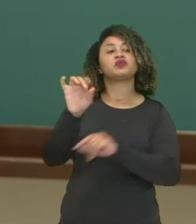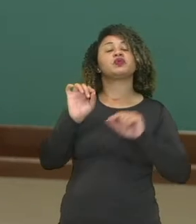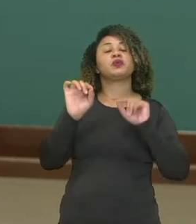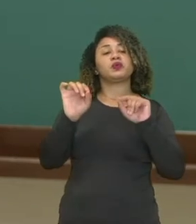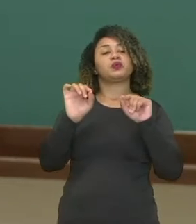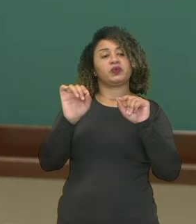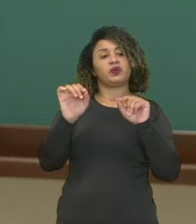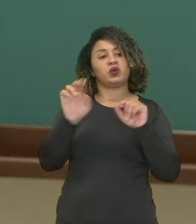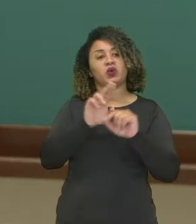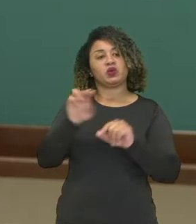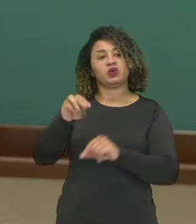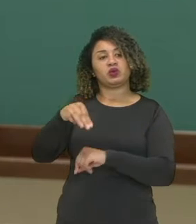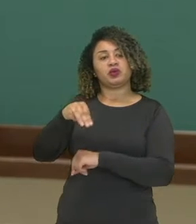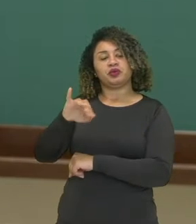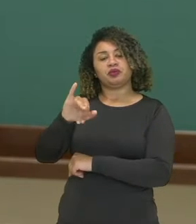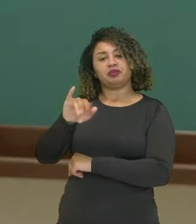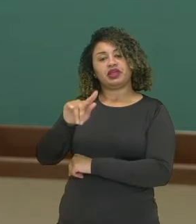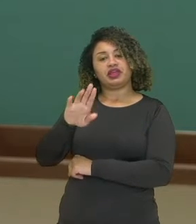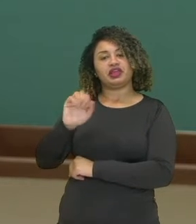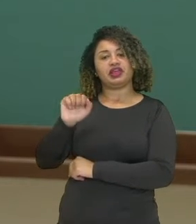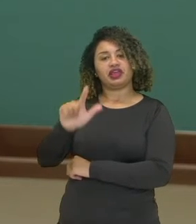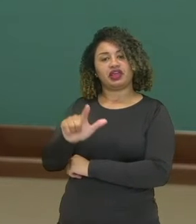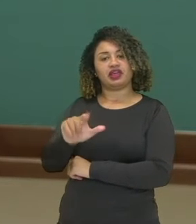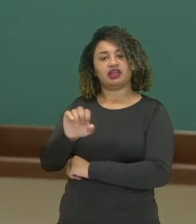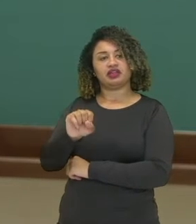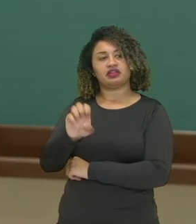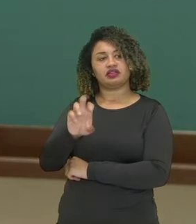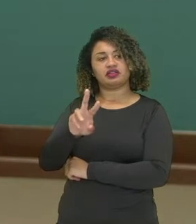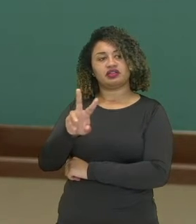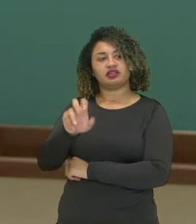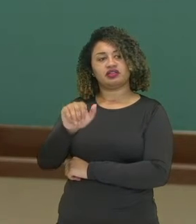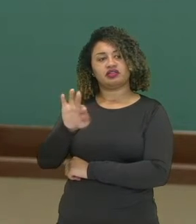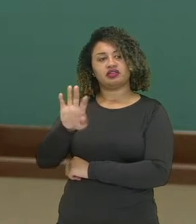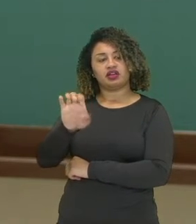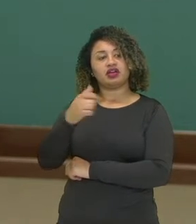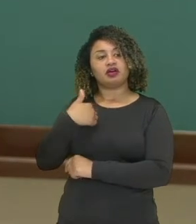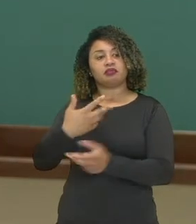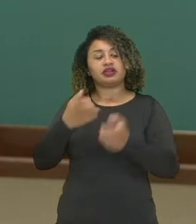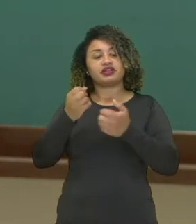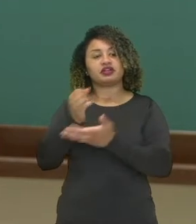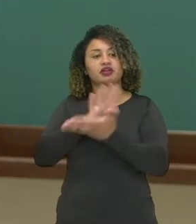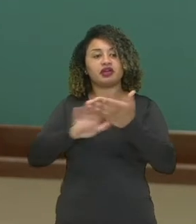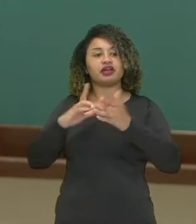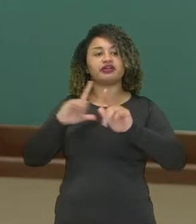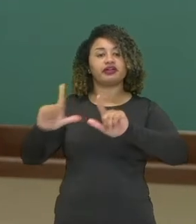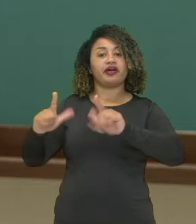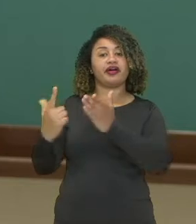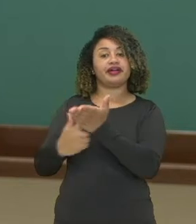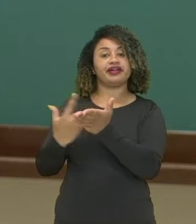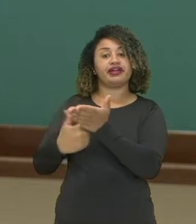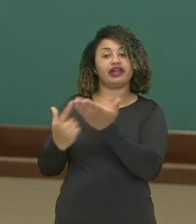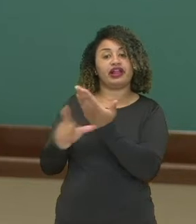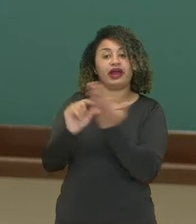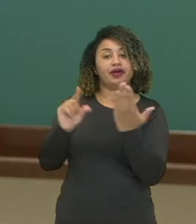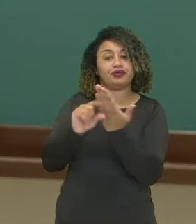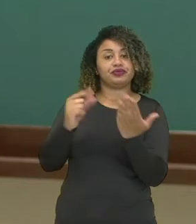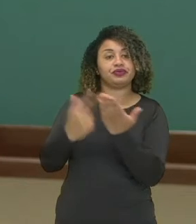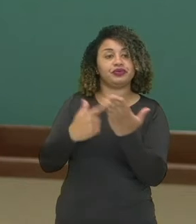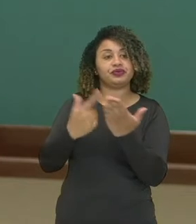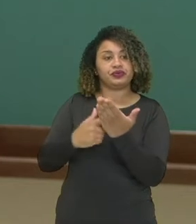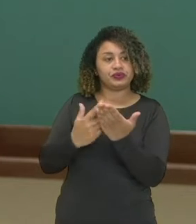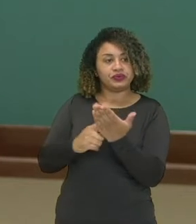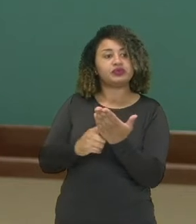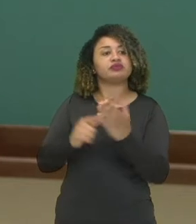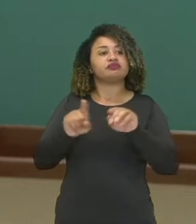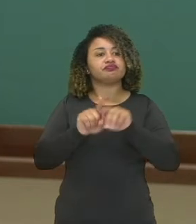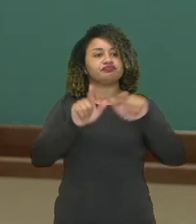o, né, uma homenagem. Observem as imagens, o livro dele. E aqui a entrada ali